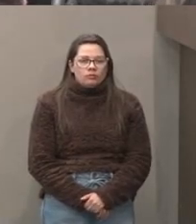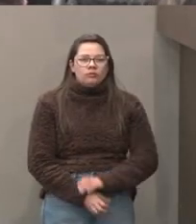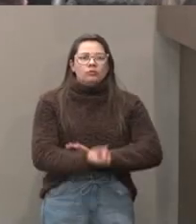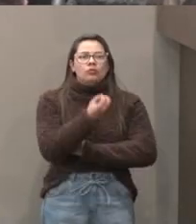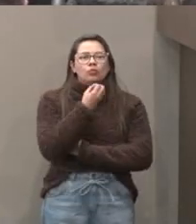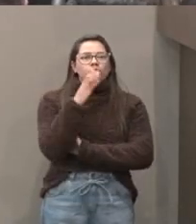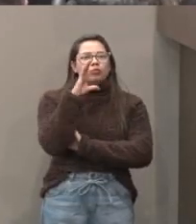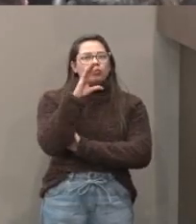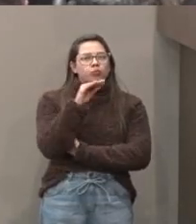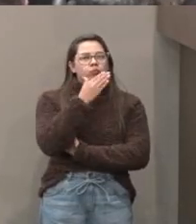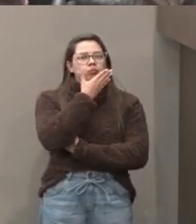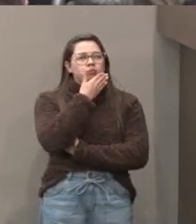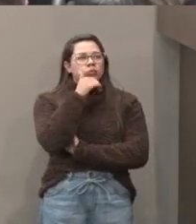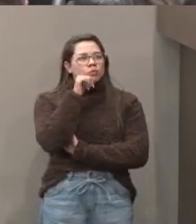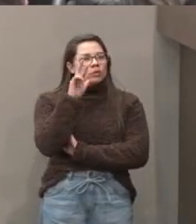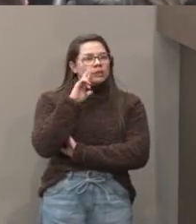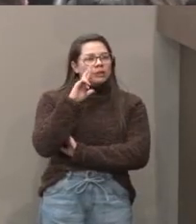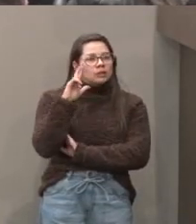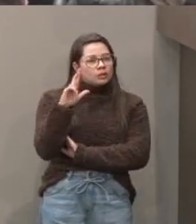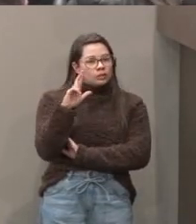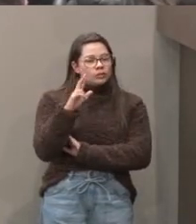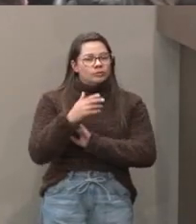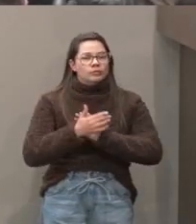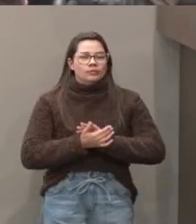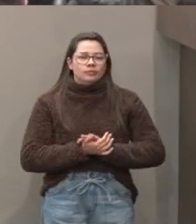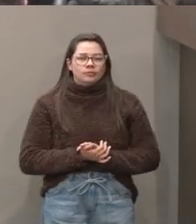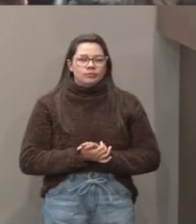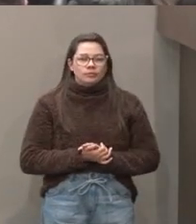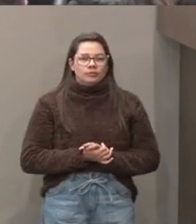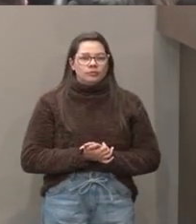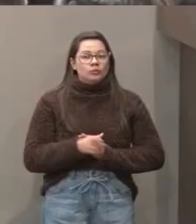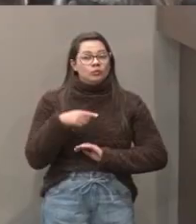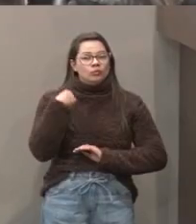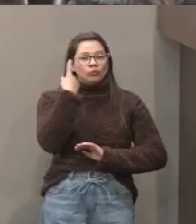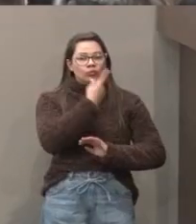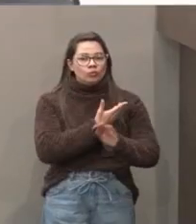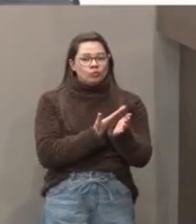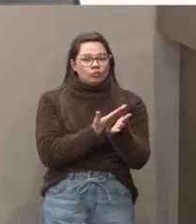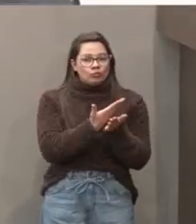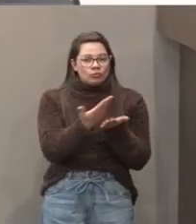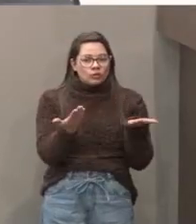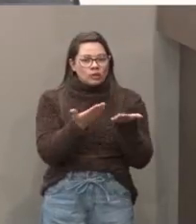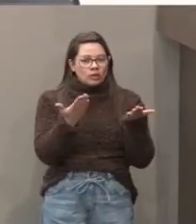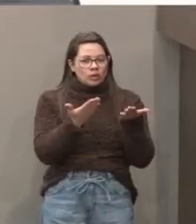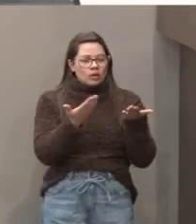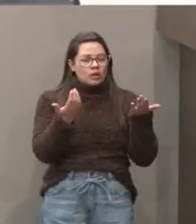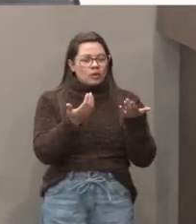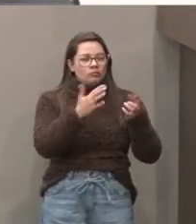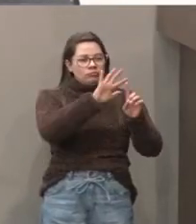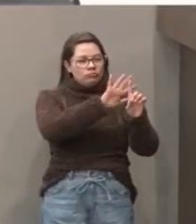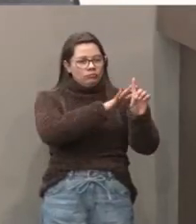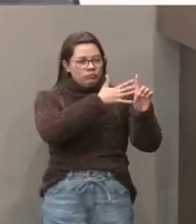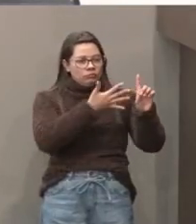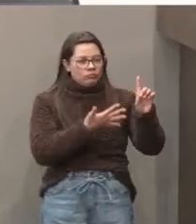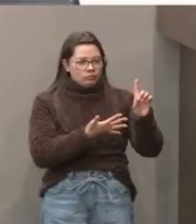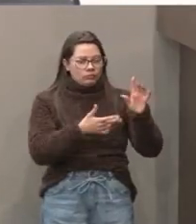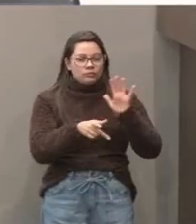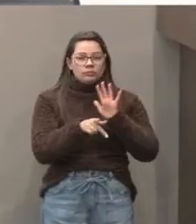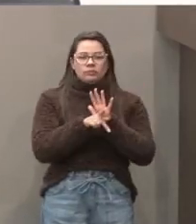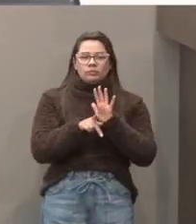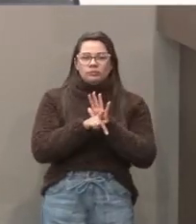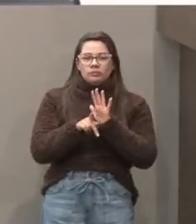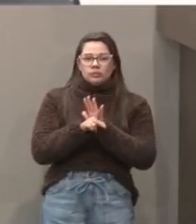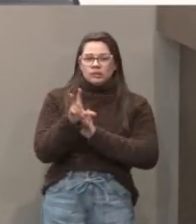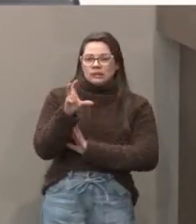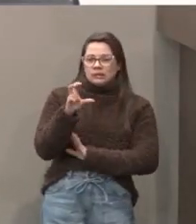Boa noite, senhoras e senhores. Vamos dar início à sessão solene em homenagem